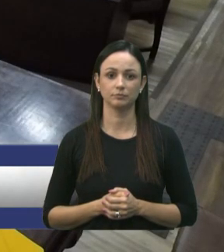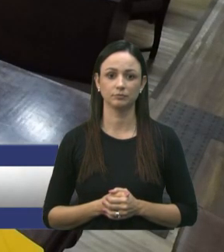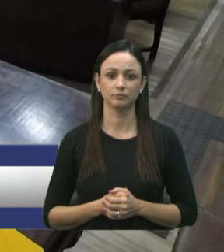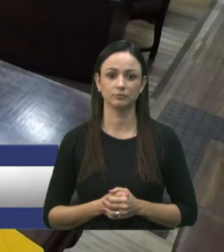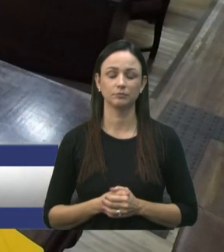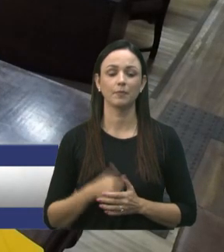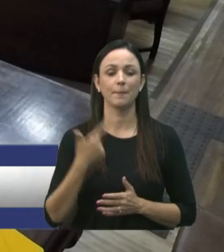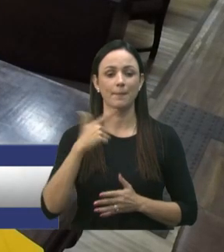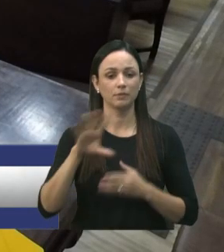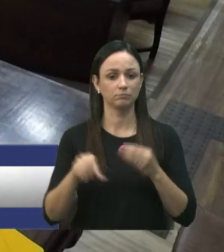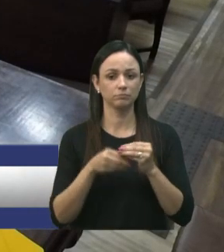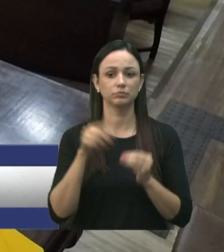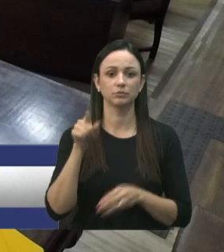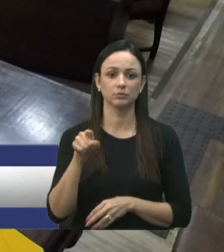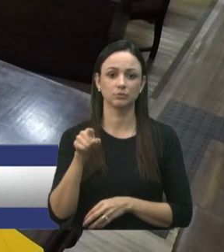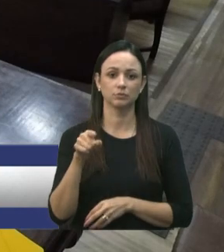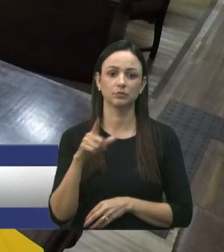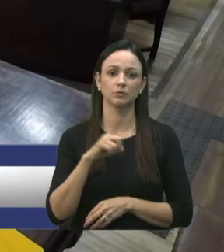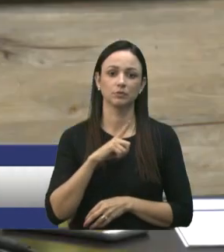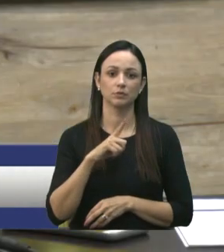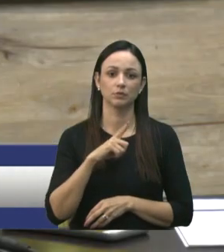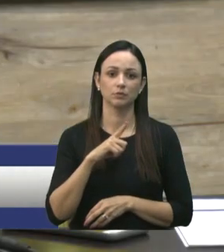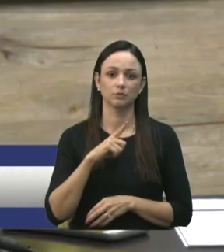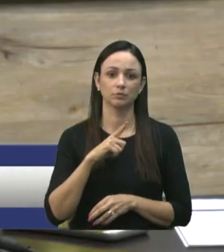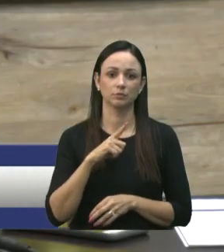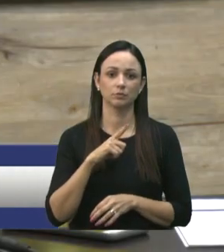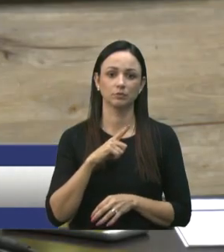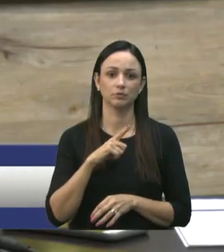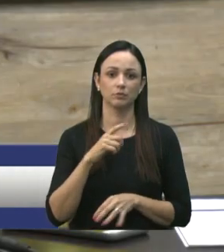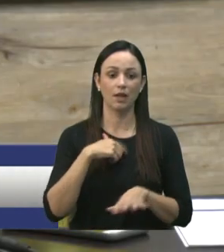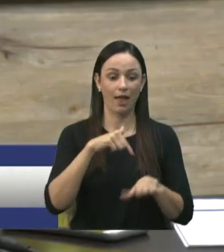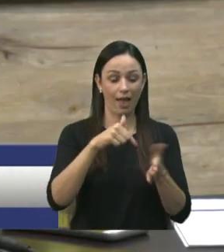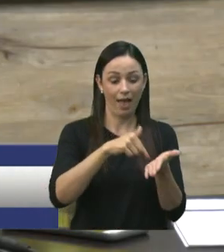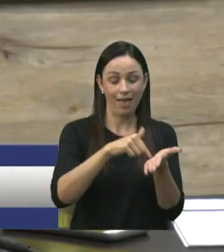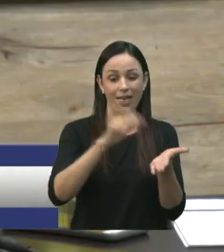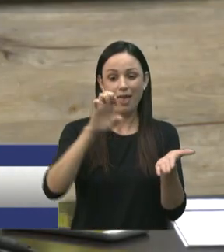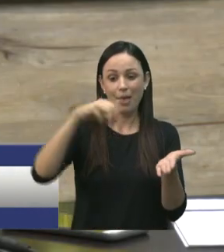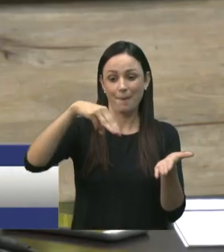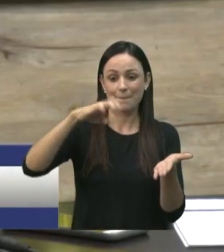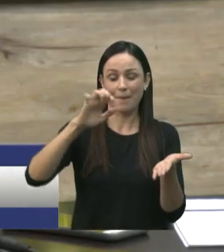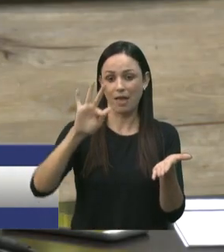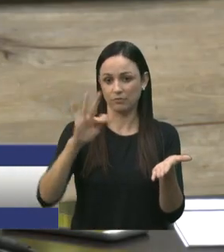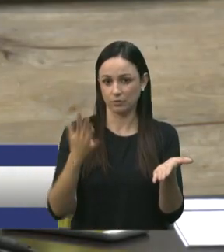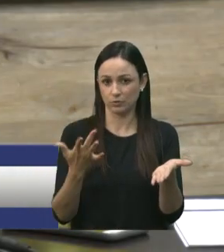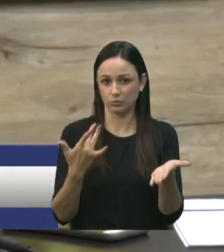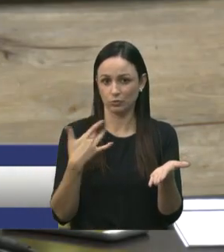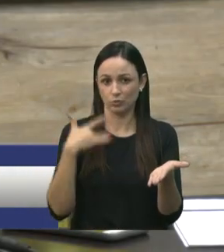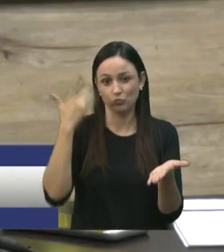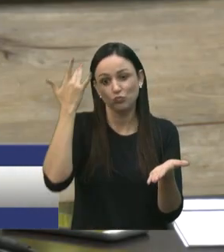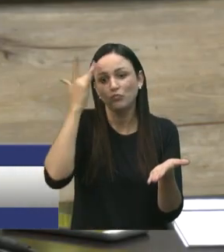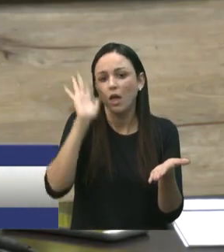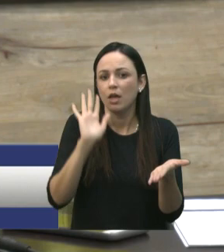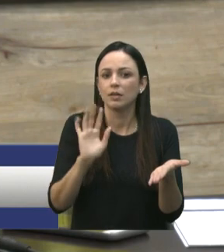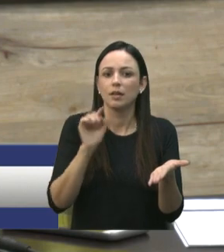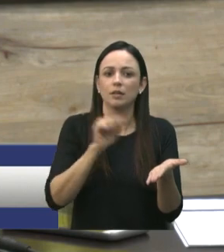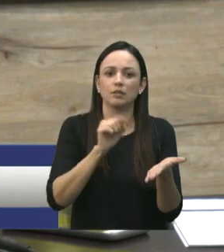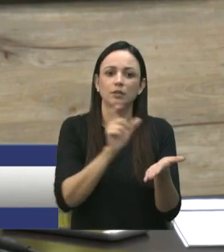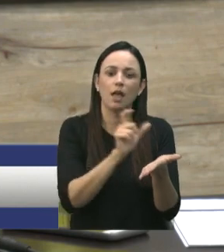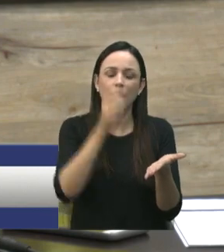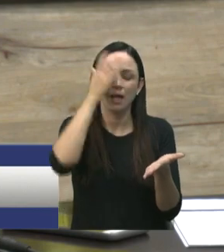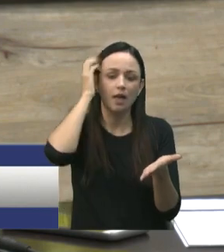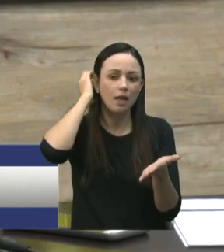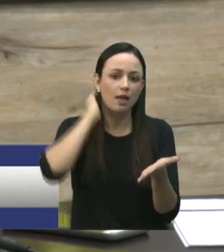Só um adendo. Eu não sei, eu tenho aqui o descritivo de EMF. Eu não sei se nessa execução dessa